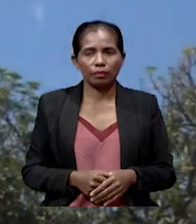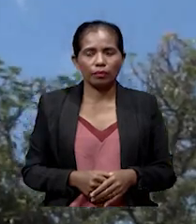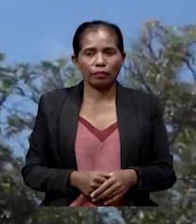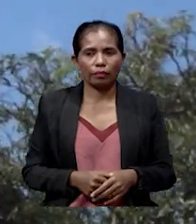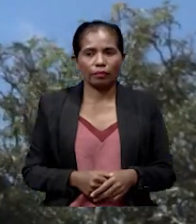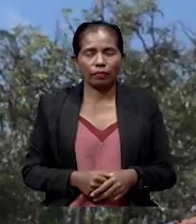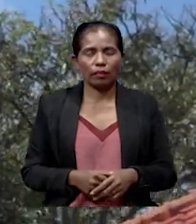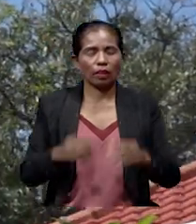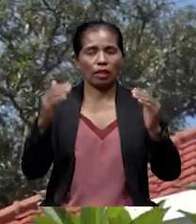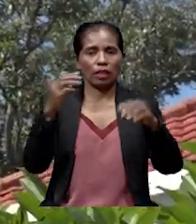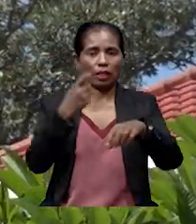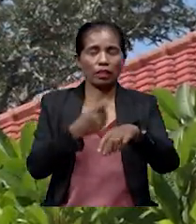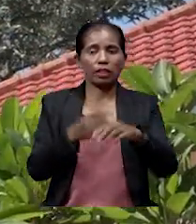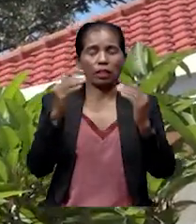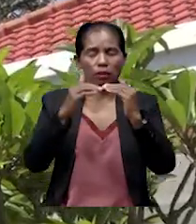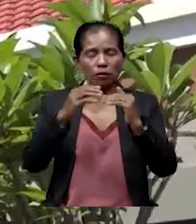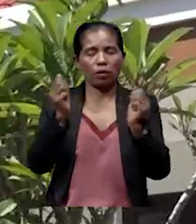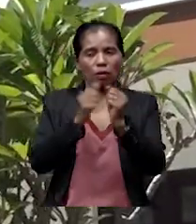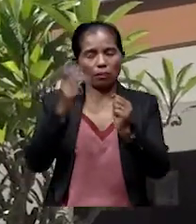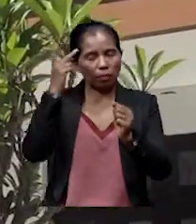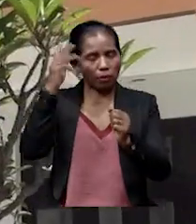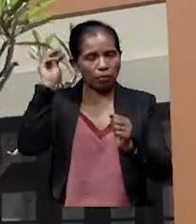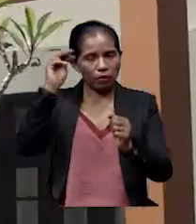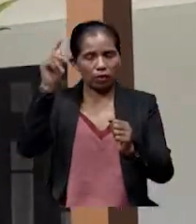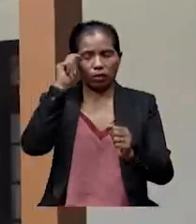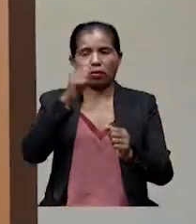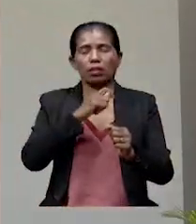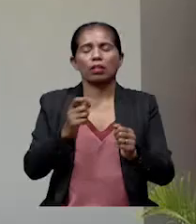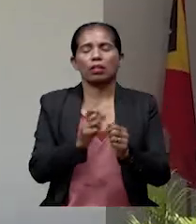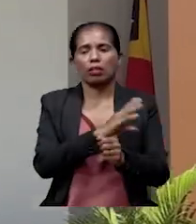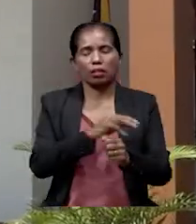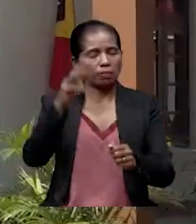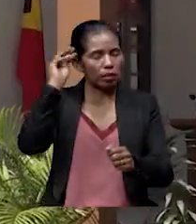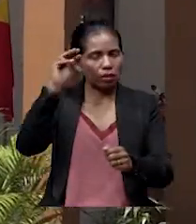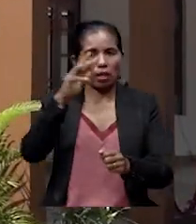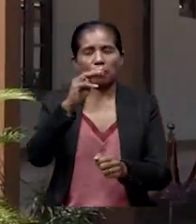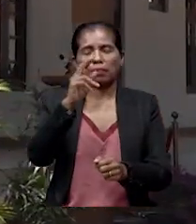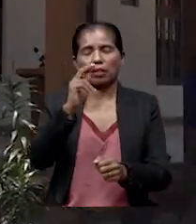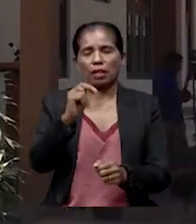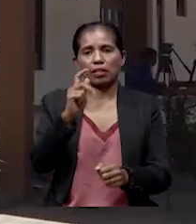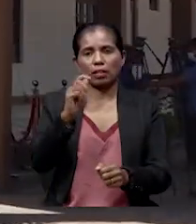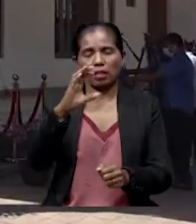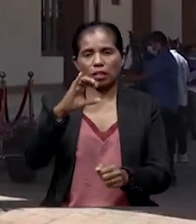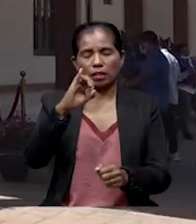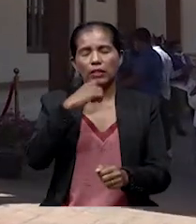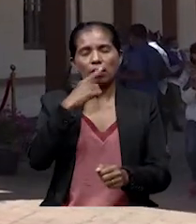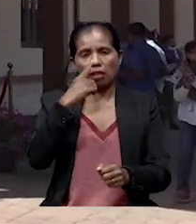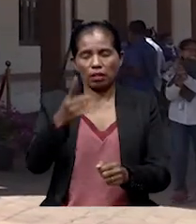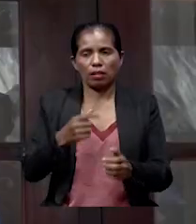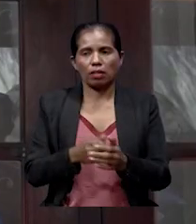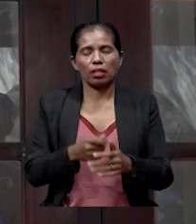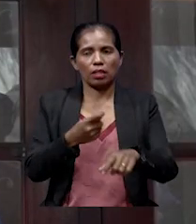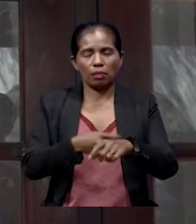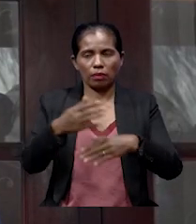Hafen encontro o primeiro-ministro Taur Matanrua que farou Lili Tersane, ministro Turismo, Comércio e Indústria, Zedu Carmo da Silva Hateten, e a tempo